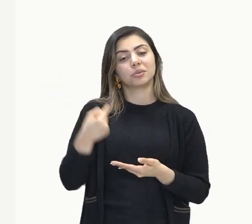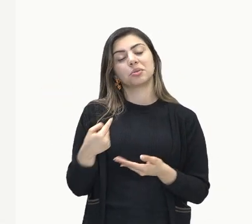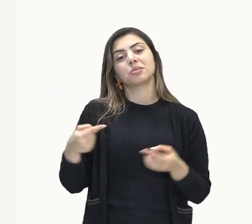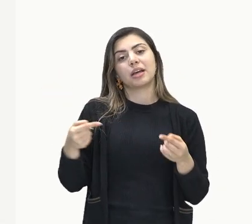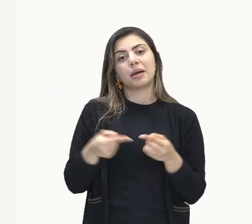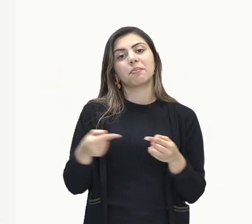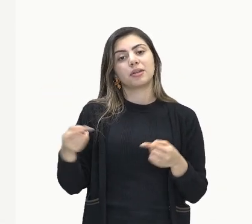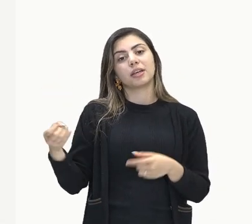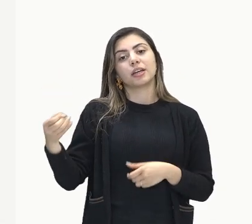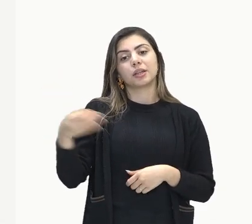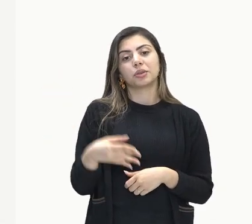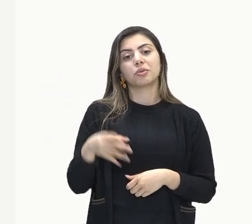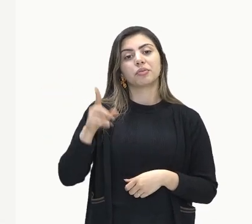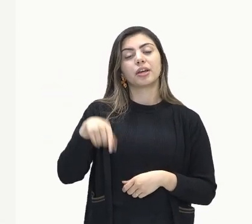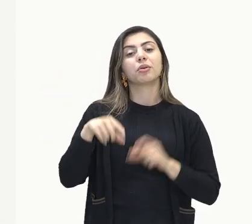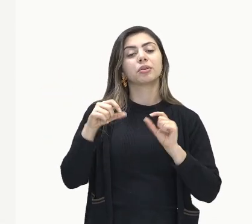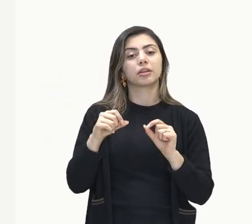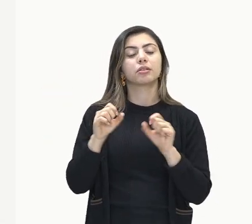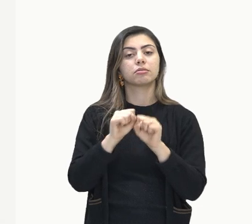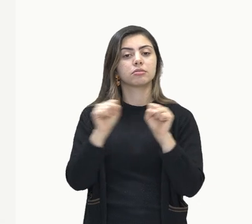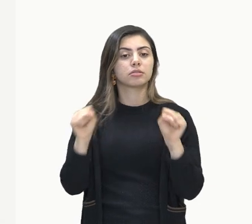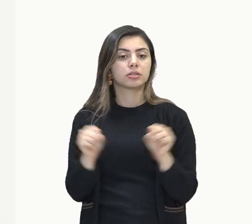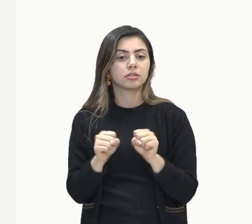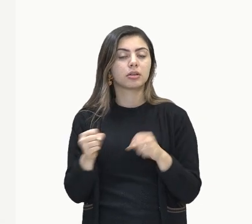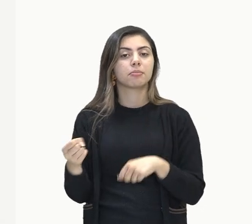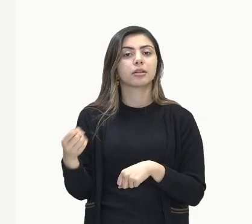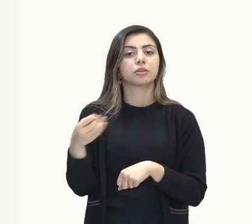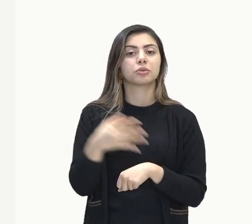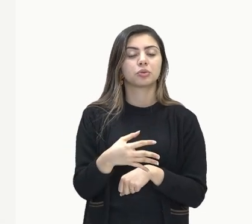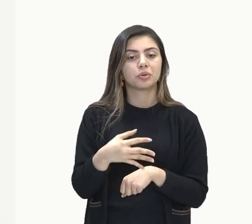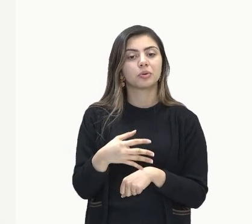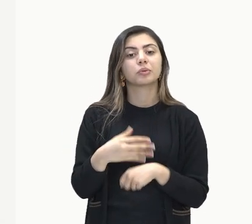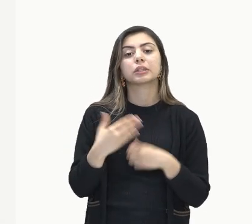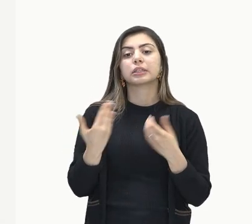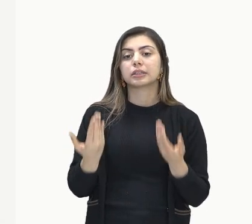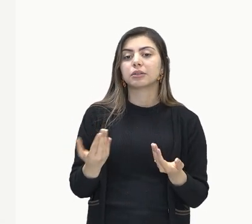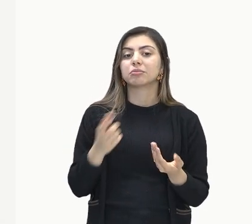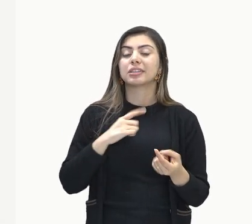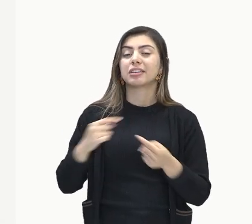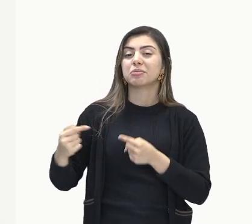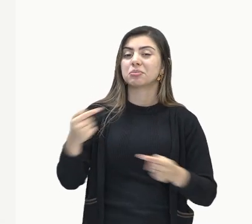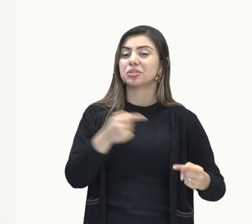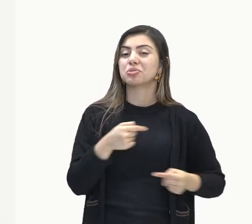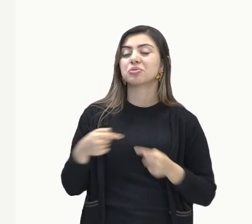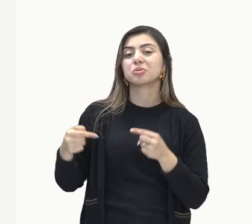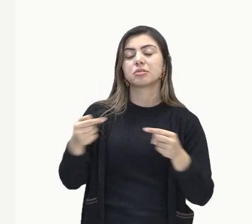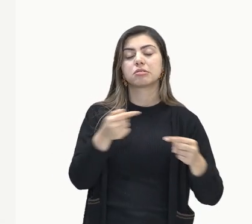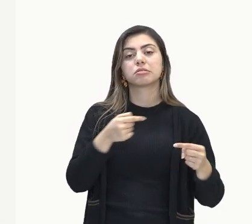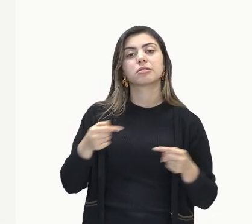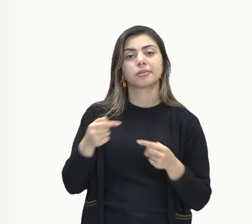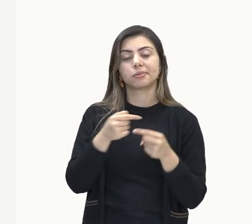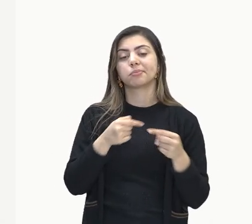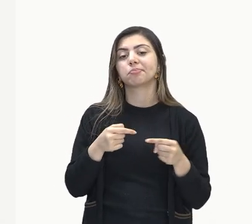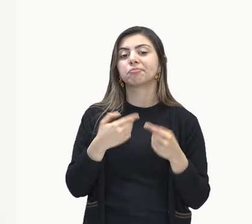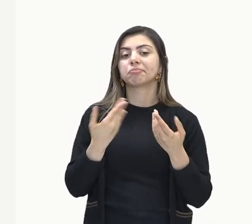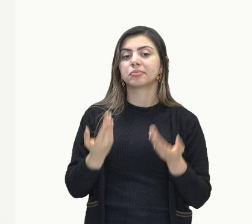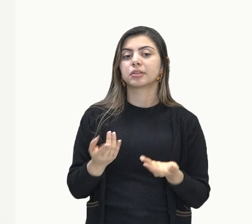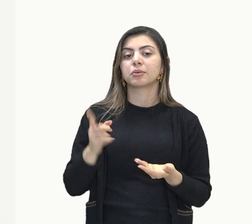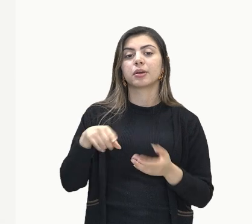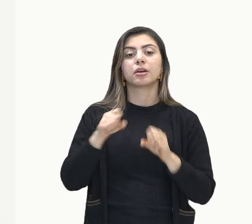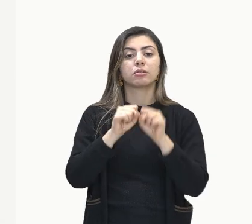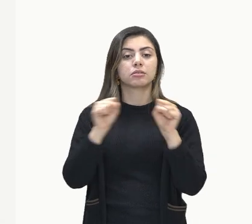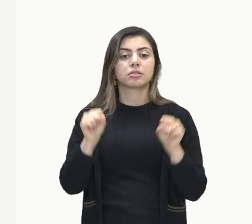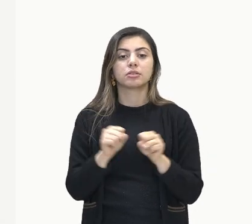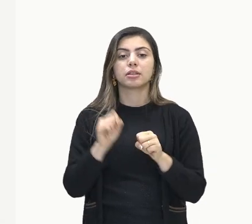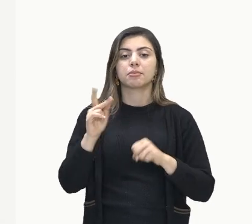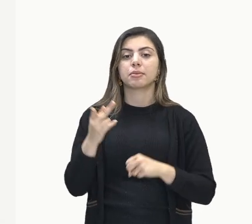hoje, que é um modelo que surgiu depois e deu muito o que falar esse modelo, né? O sistema